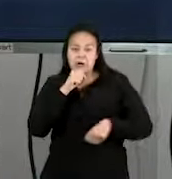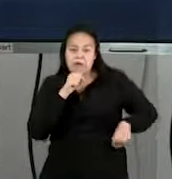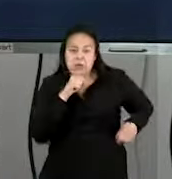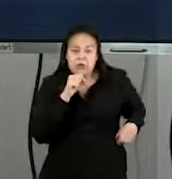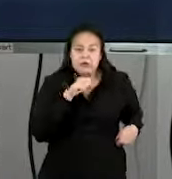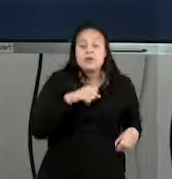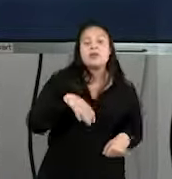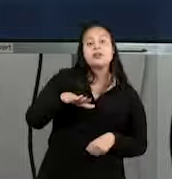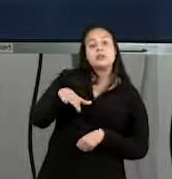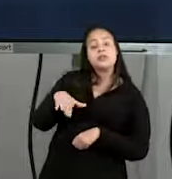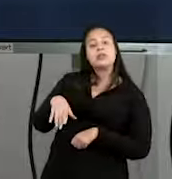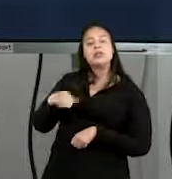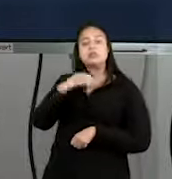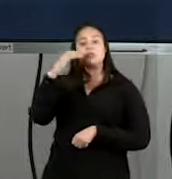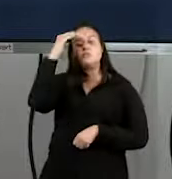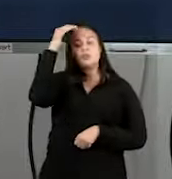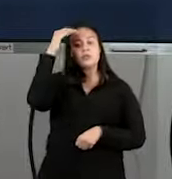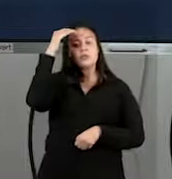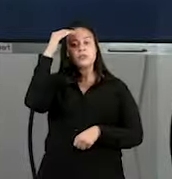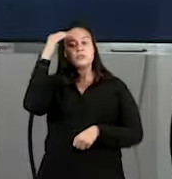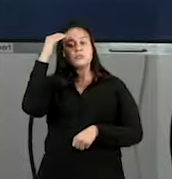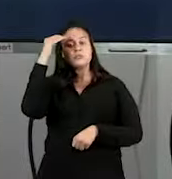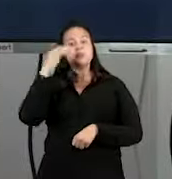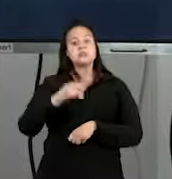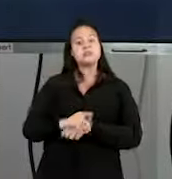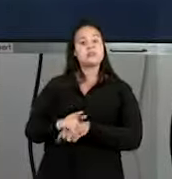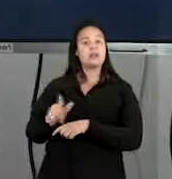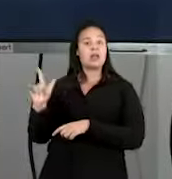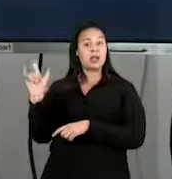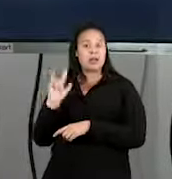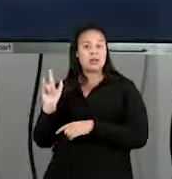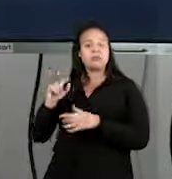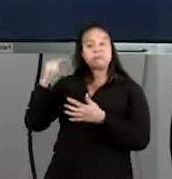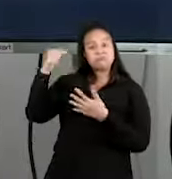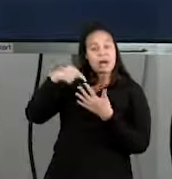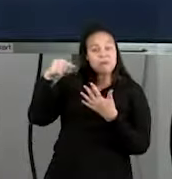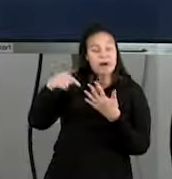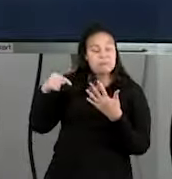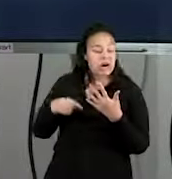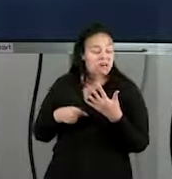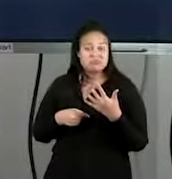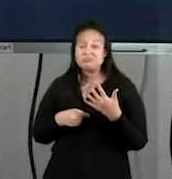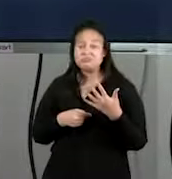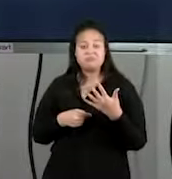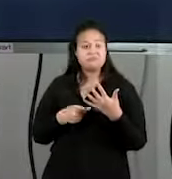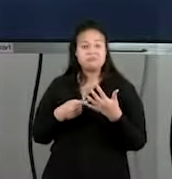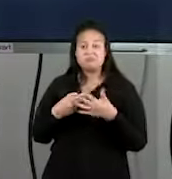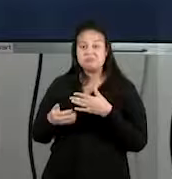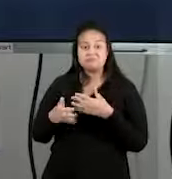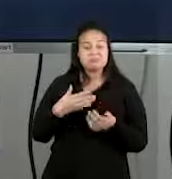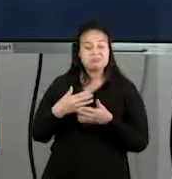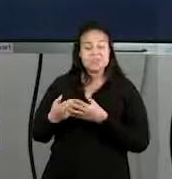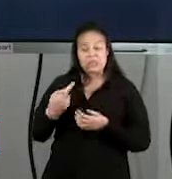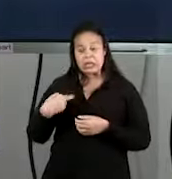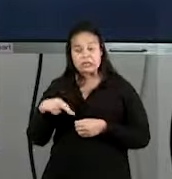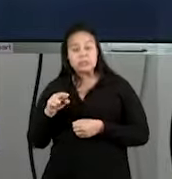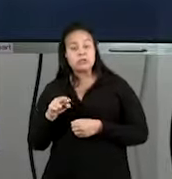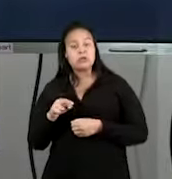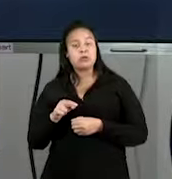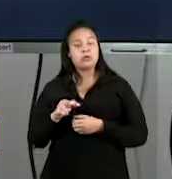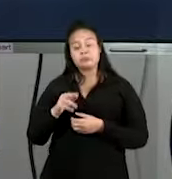criança ou adulto, se você é heterossexual ou se você é homossexual, se você é religioso ou